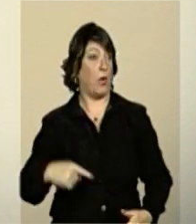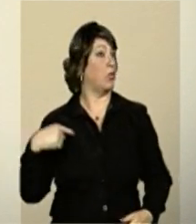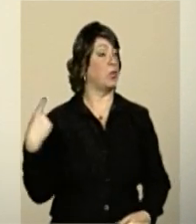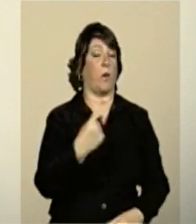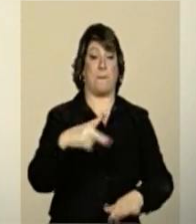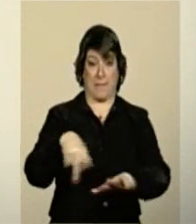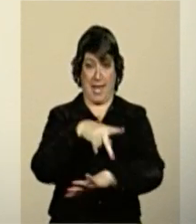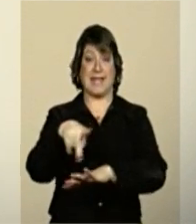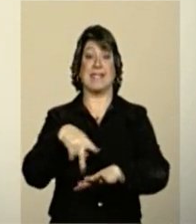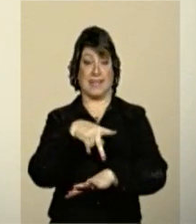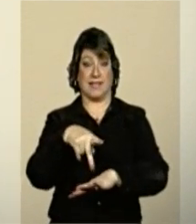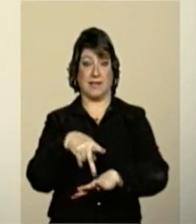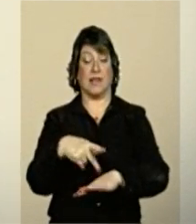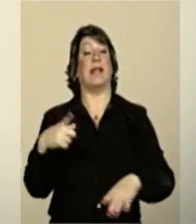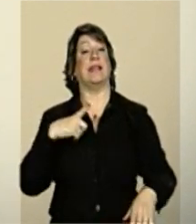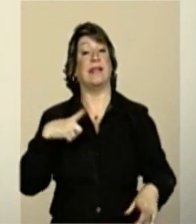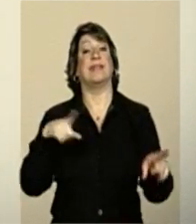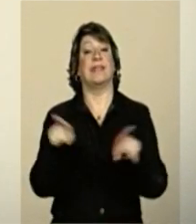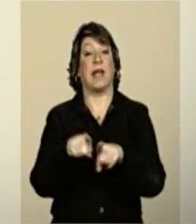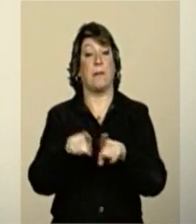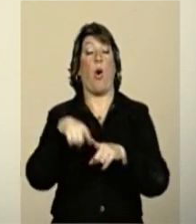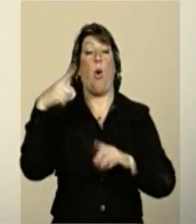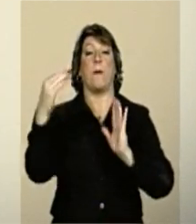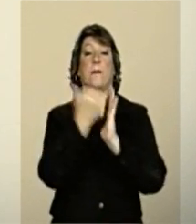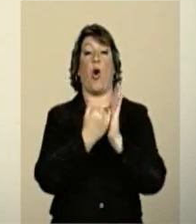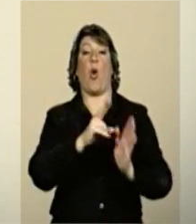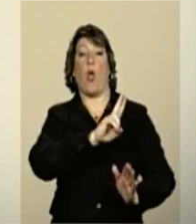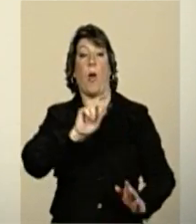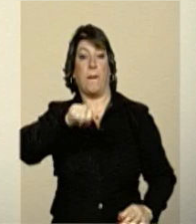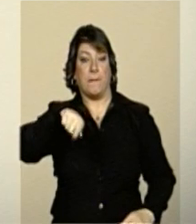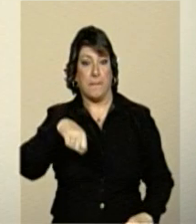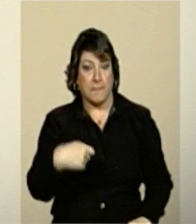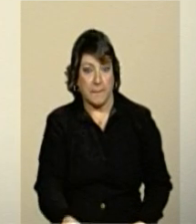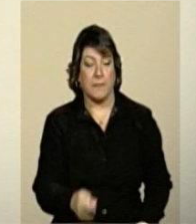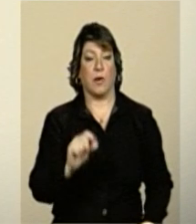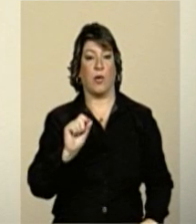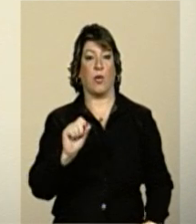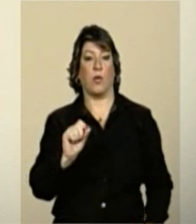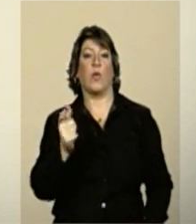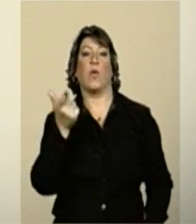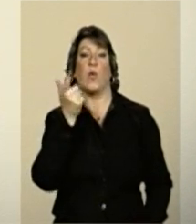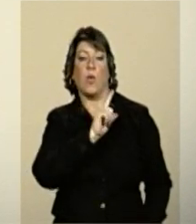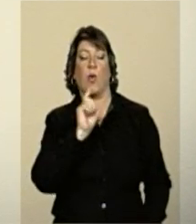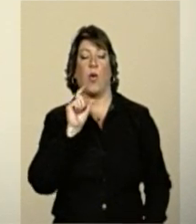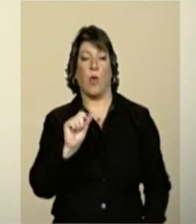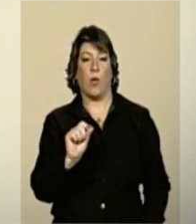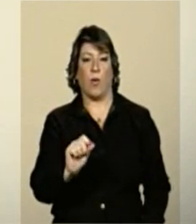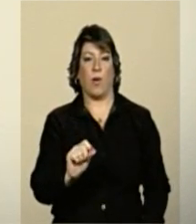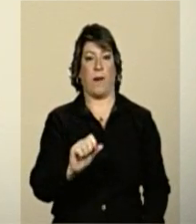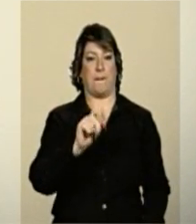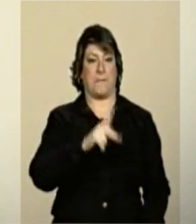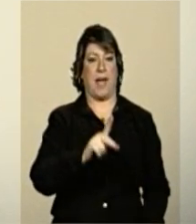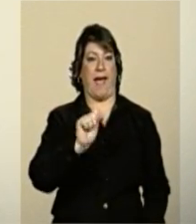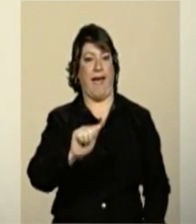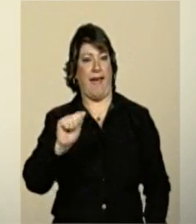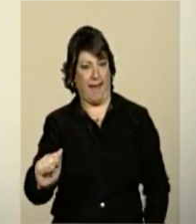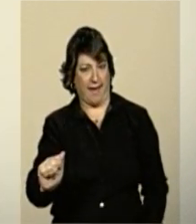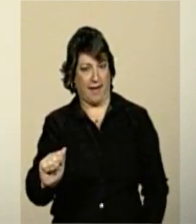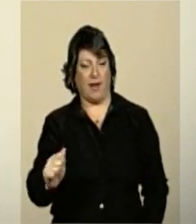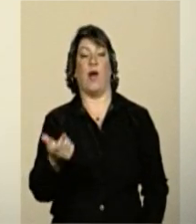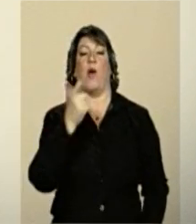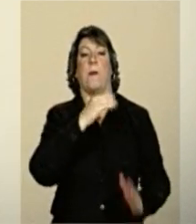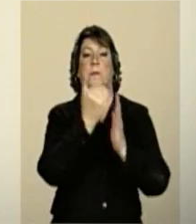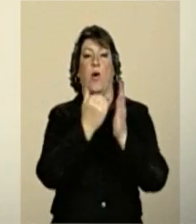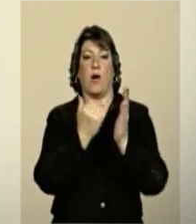país. Temos também um outro programa, que se chama Programa de Aquisição de Alimentos, o PA.